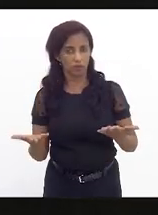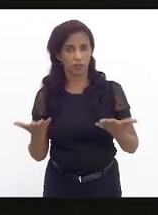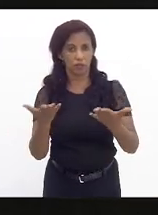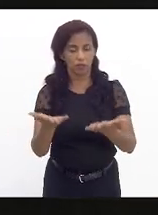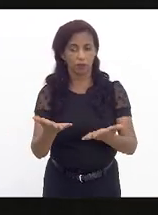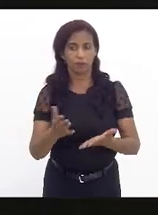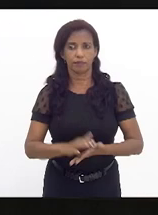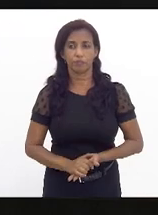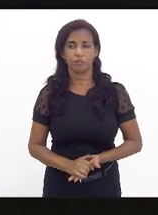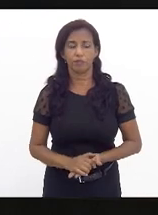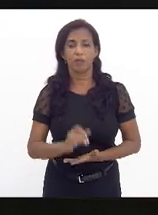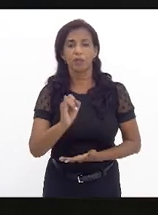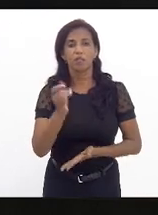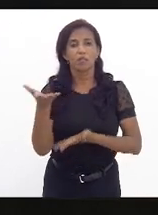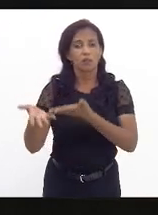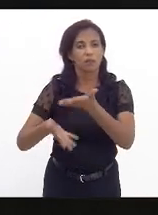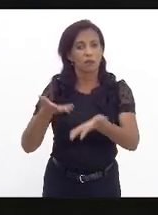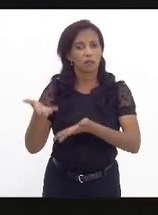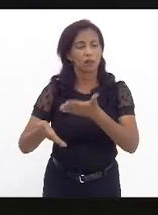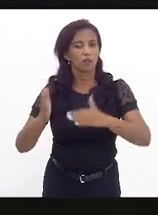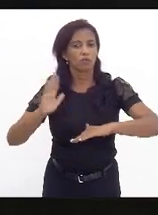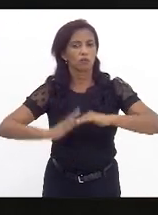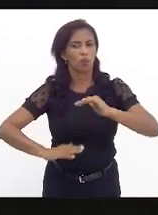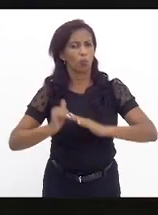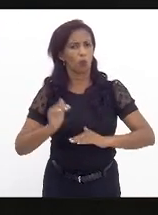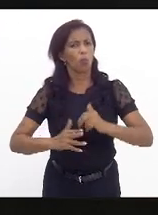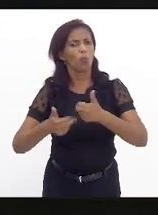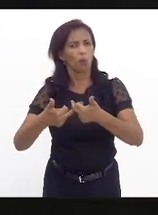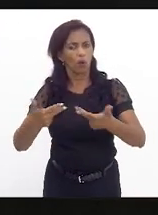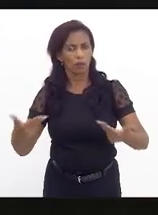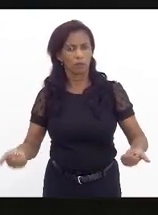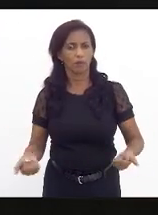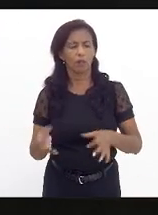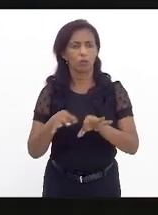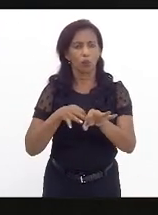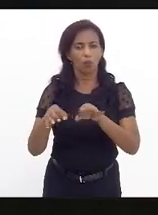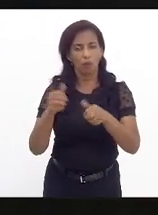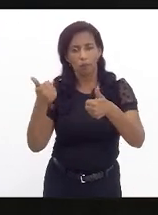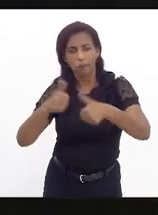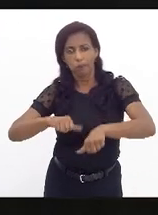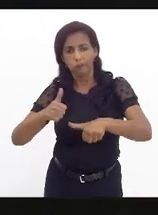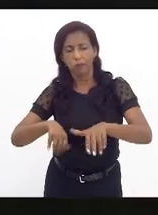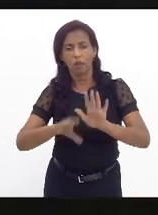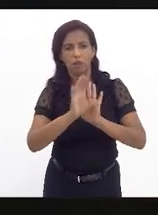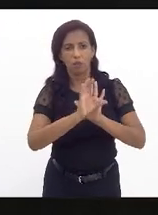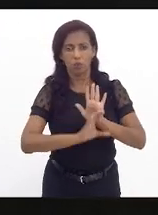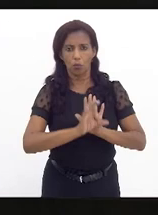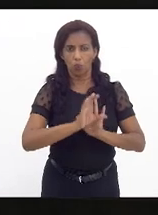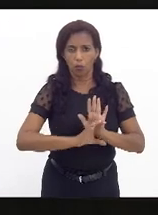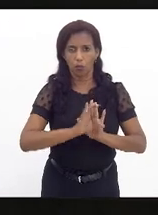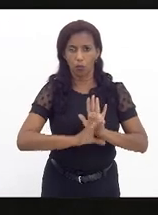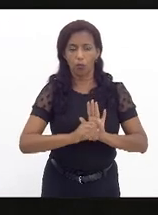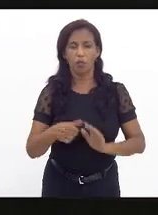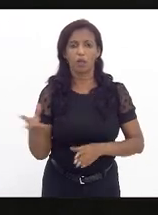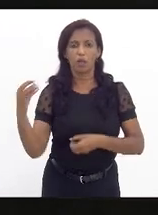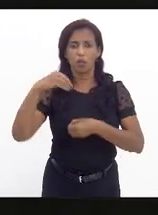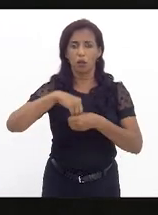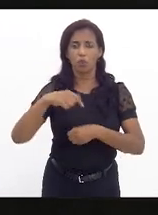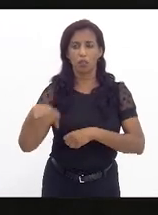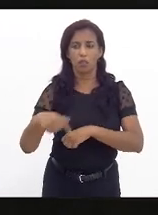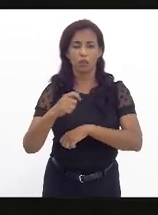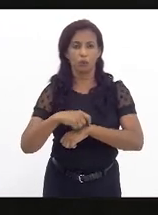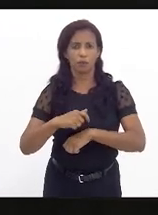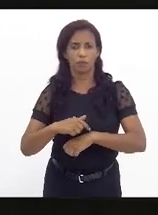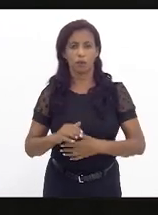do fato de se tratar de profissional altamente qualificado, conforme a análise do seu currículo vitae, que inclui nesse